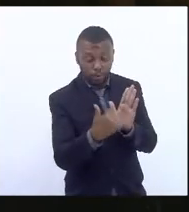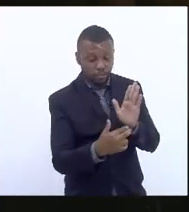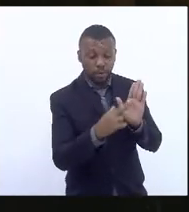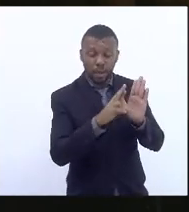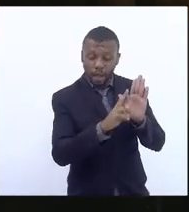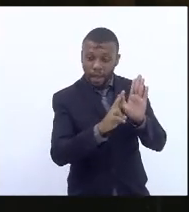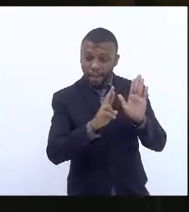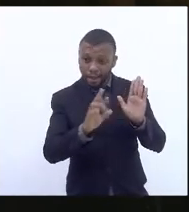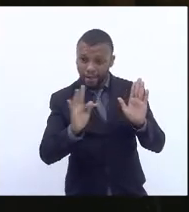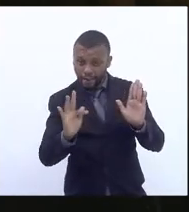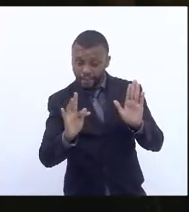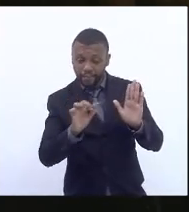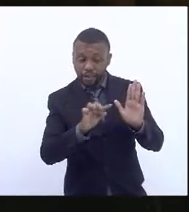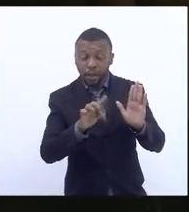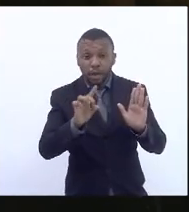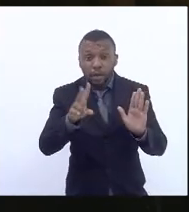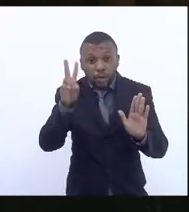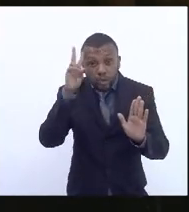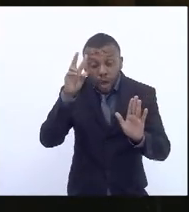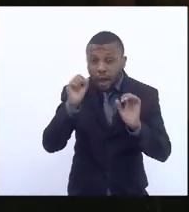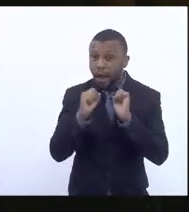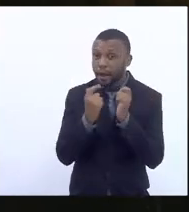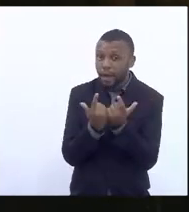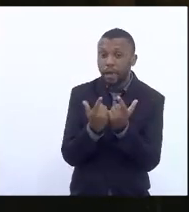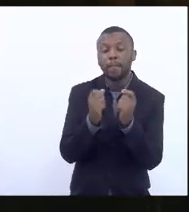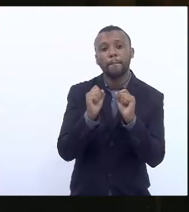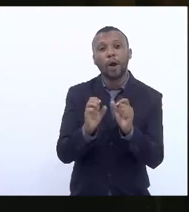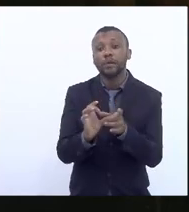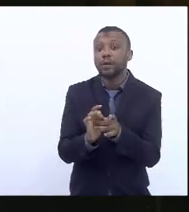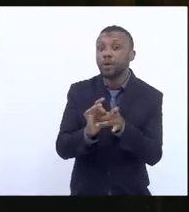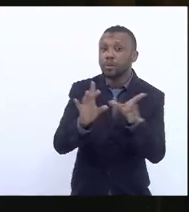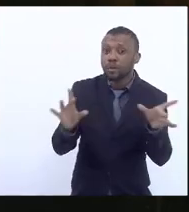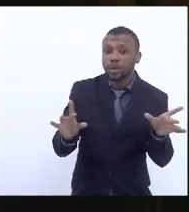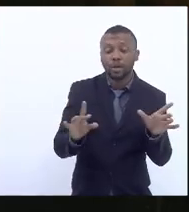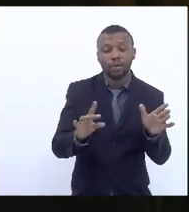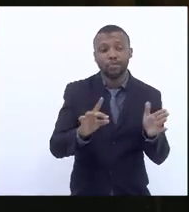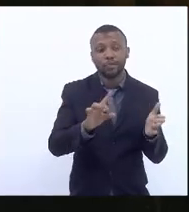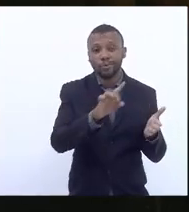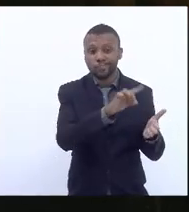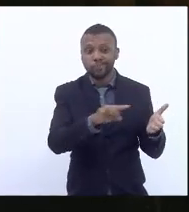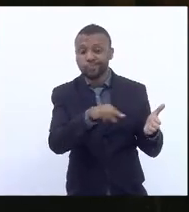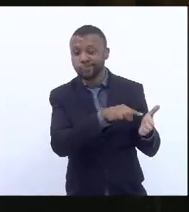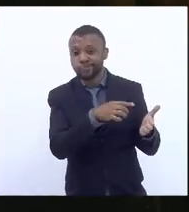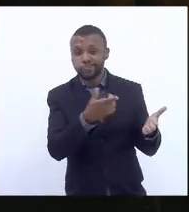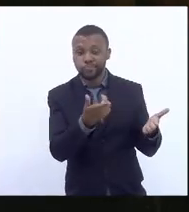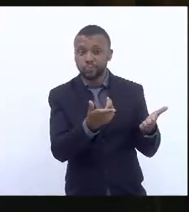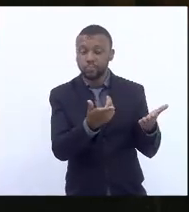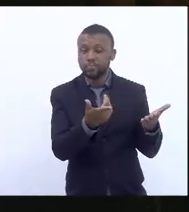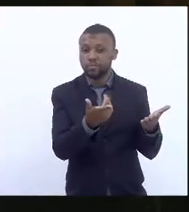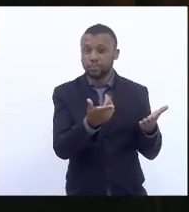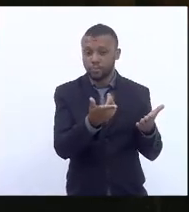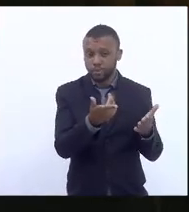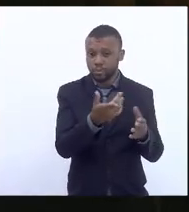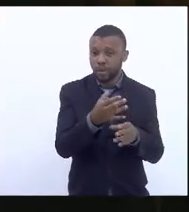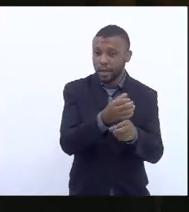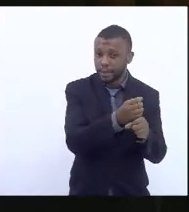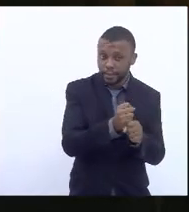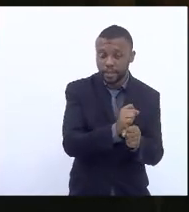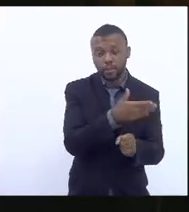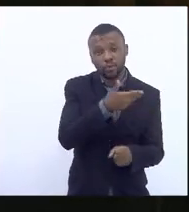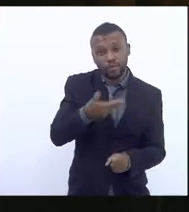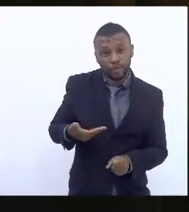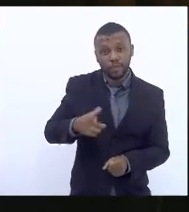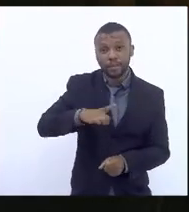Assembleia Legislativa pode autorizar uma renúncia de receita do governo do Estado, e eu tenho 7 projetos aqui dentro